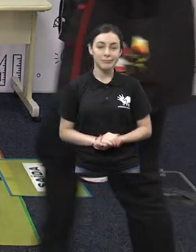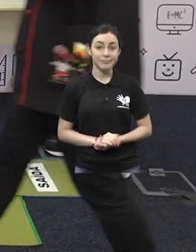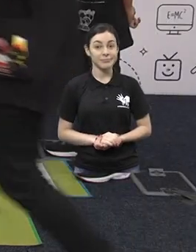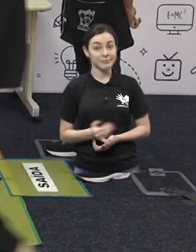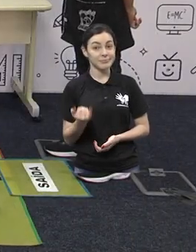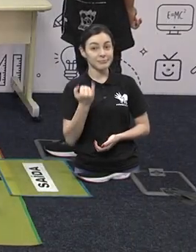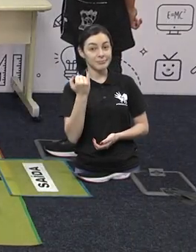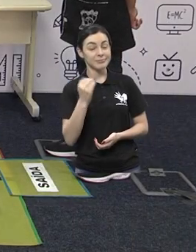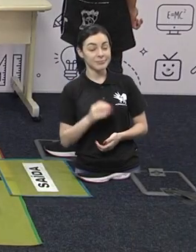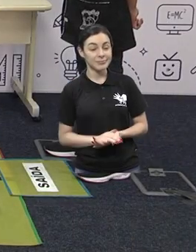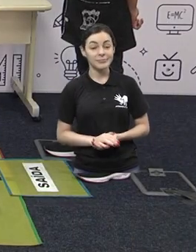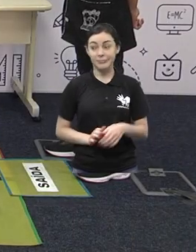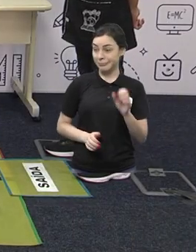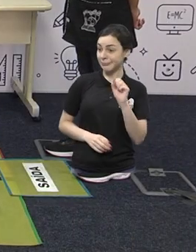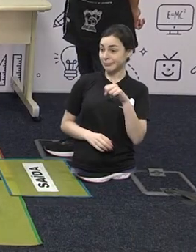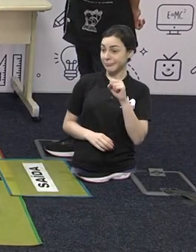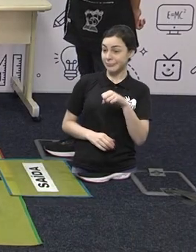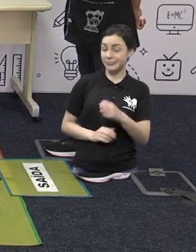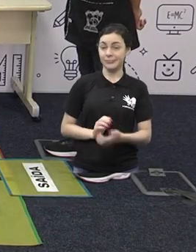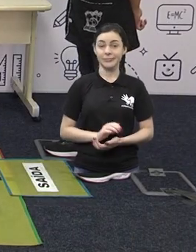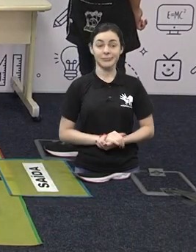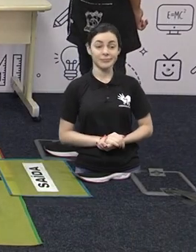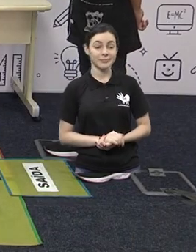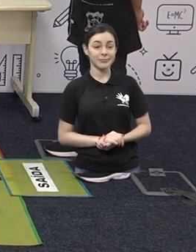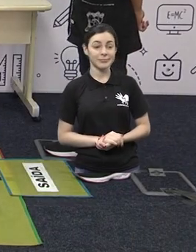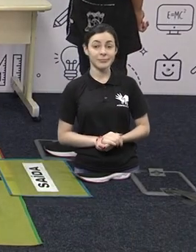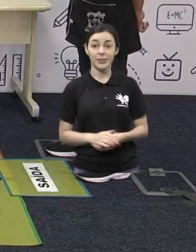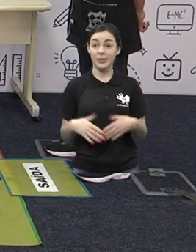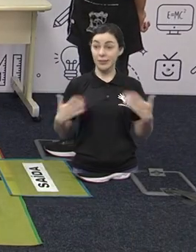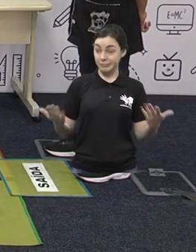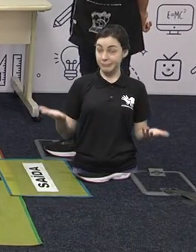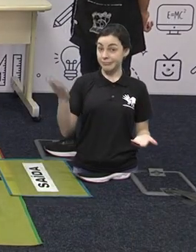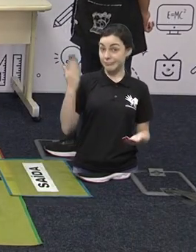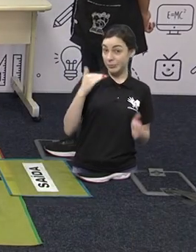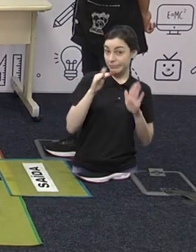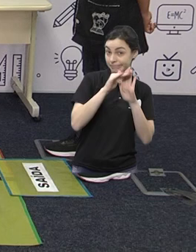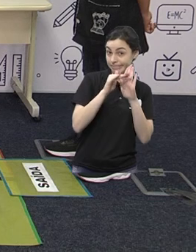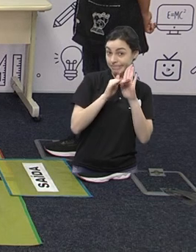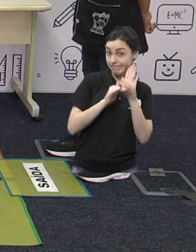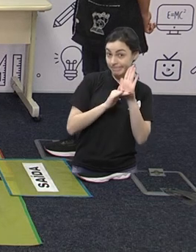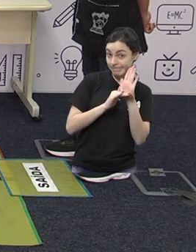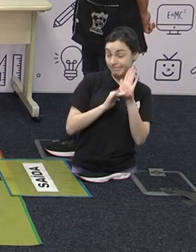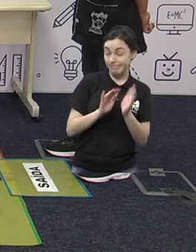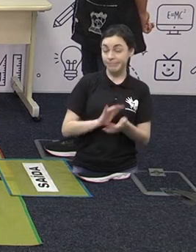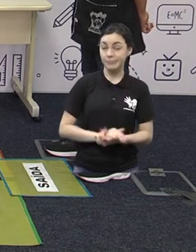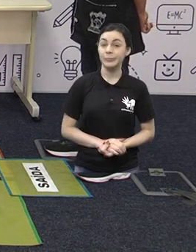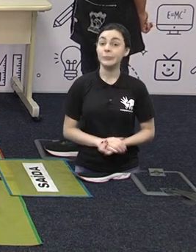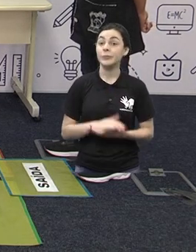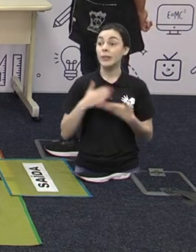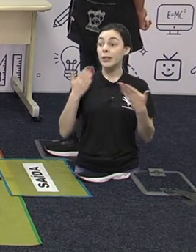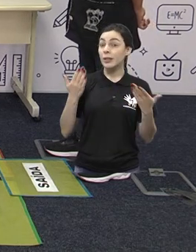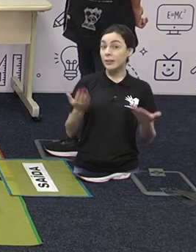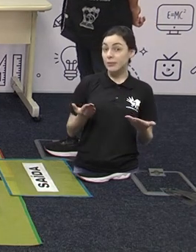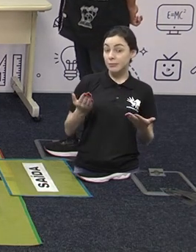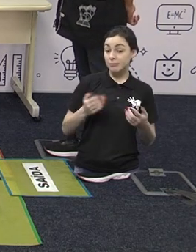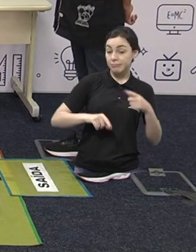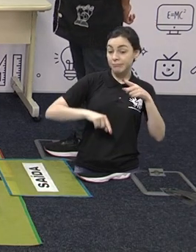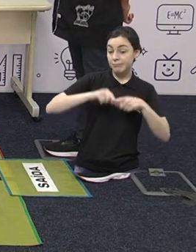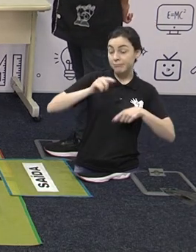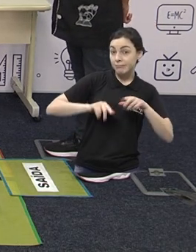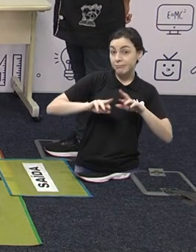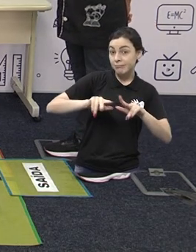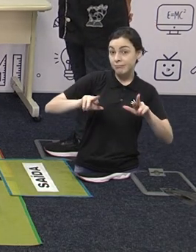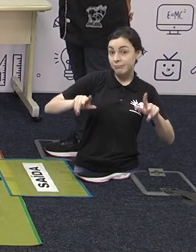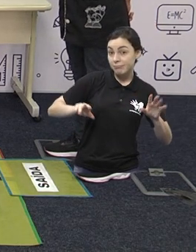Para passar os slides ali, né, professora Sim. Lu? Sim. Para que eles possam ver. Então, vamos lá para a nossa rotina? Vamos.